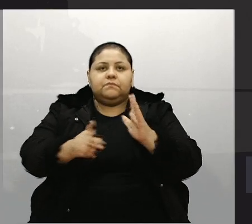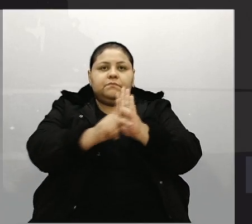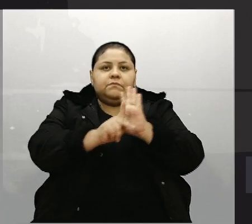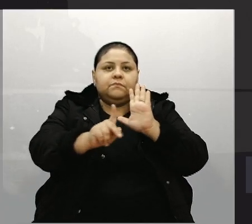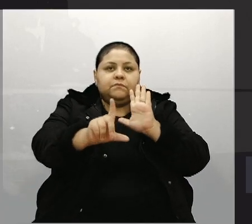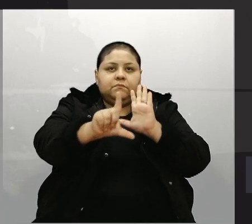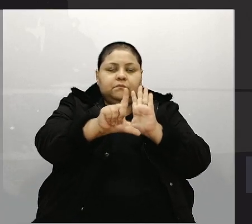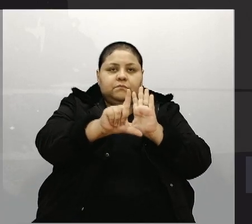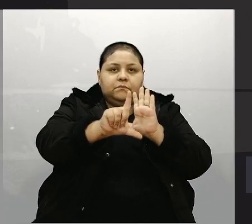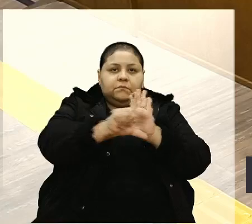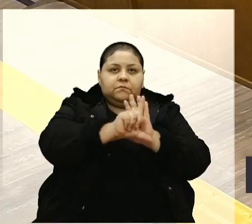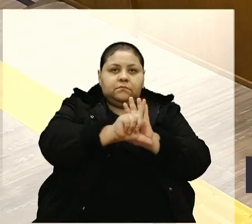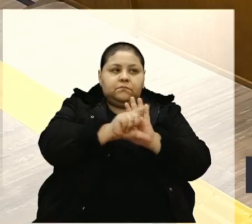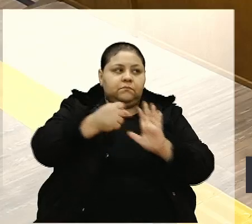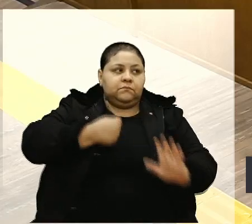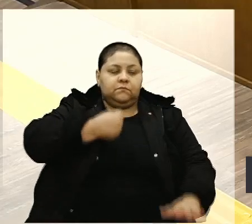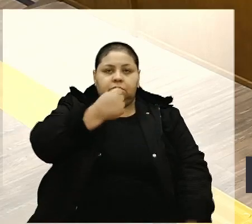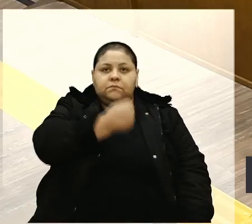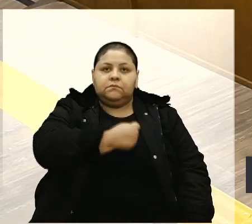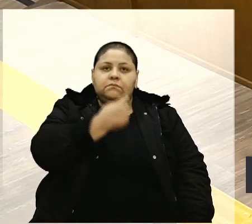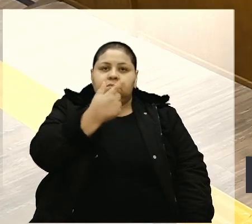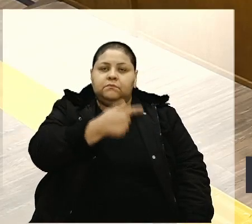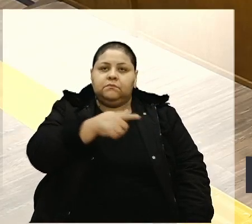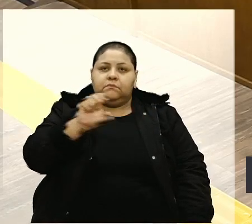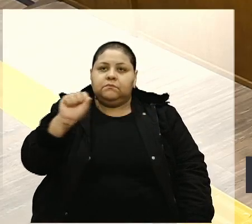Projeto de lei número